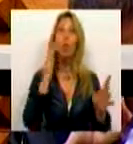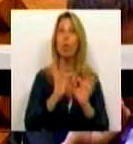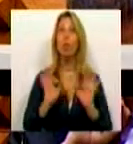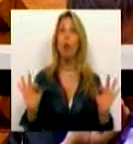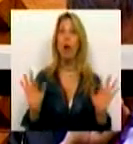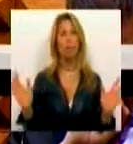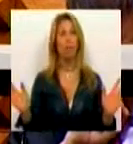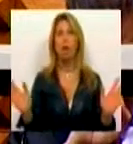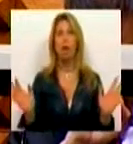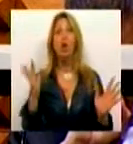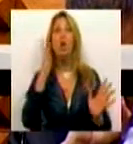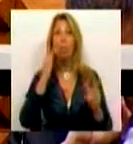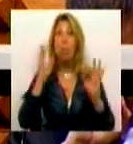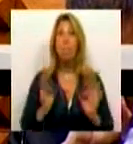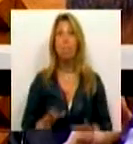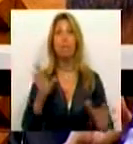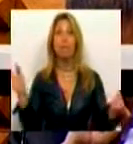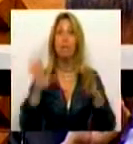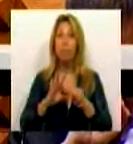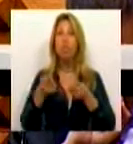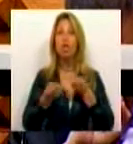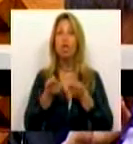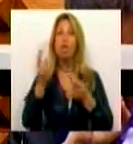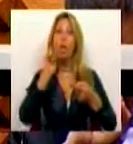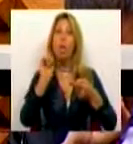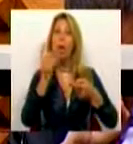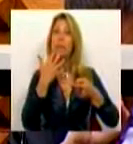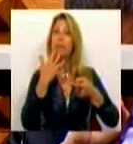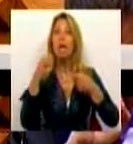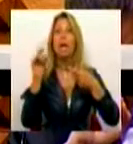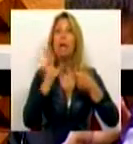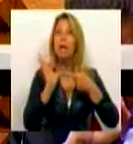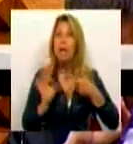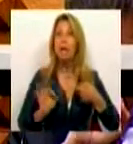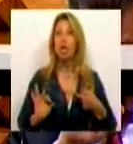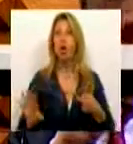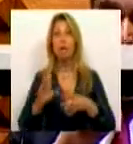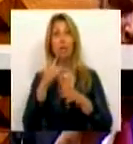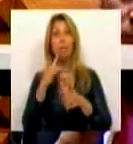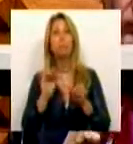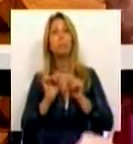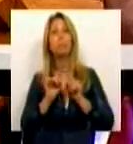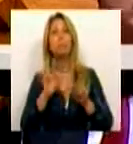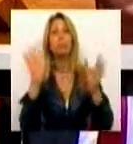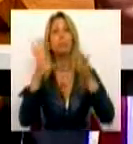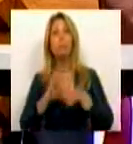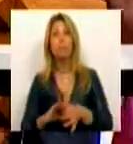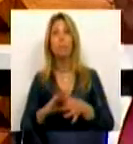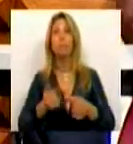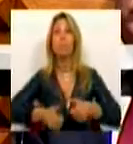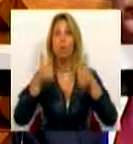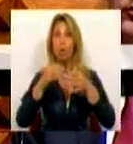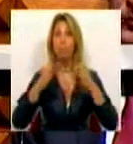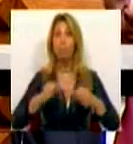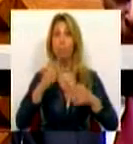estar certos, a gestão tem que ser criteriosa, em parceria e em paralelo com a melhoria efetiva do acesso dos portugueses